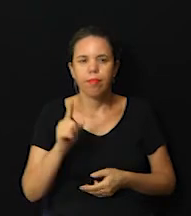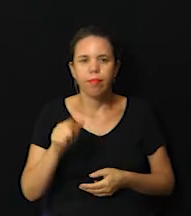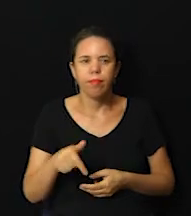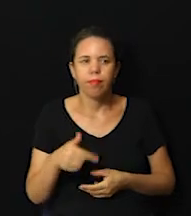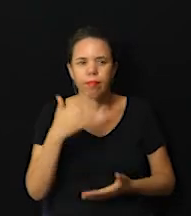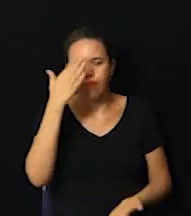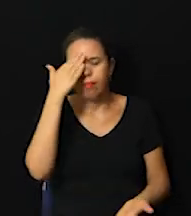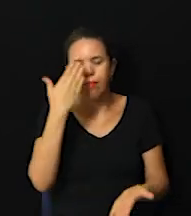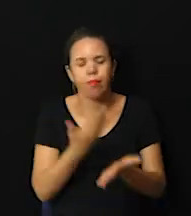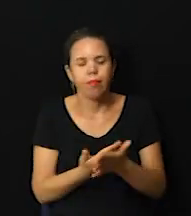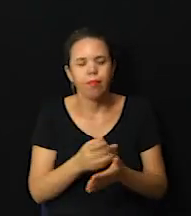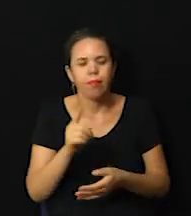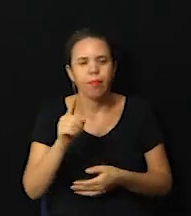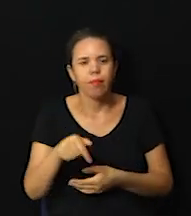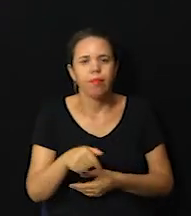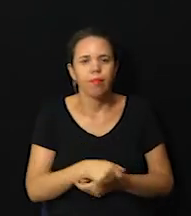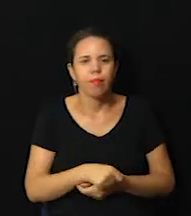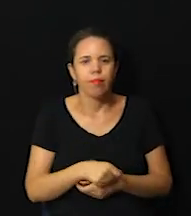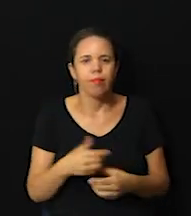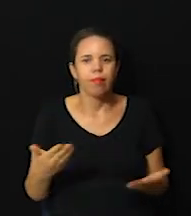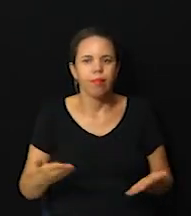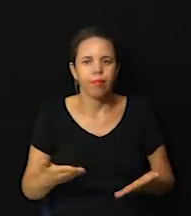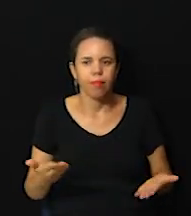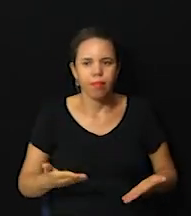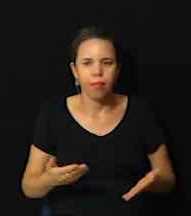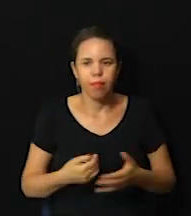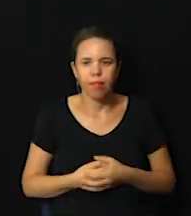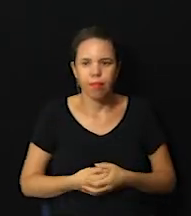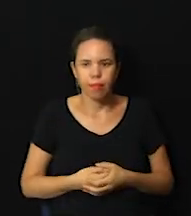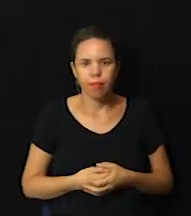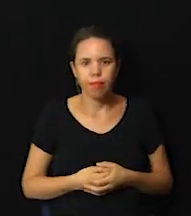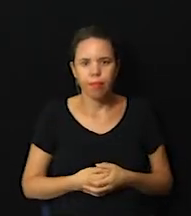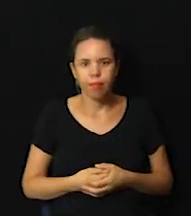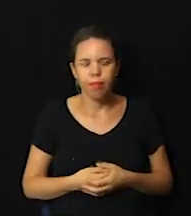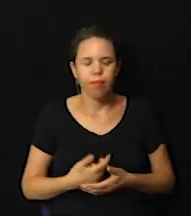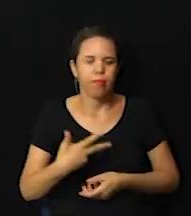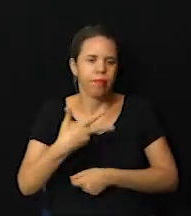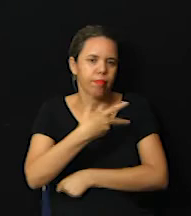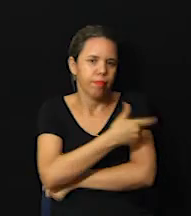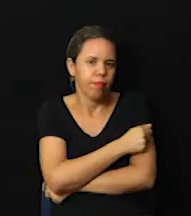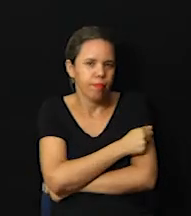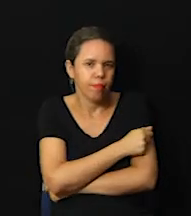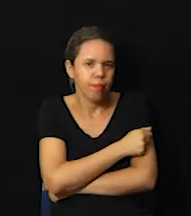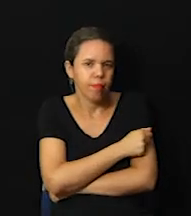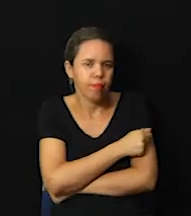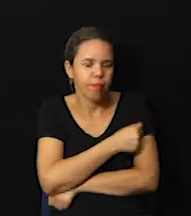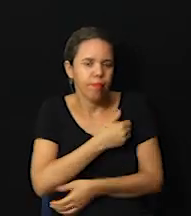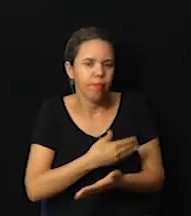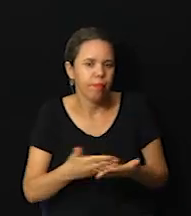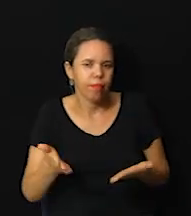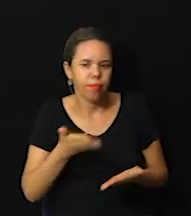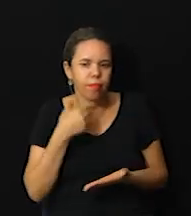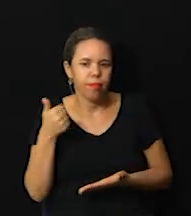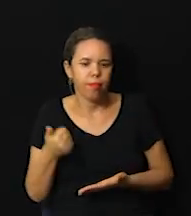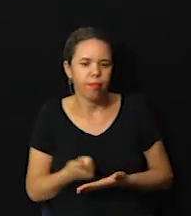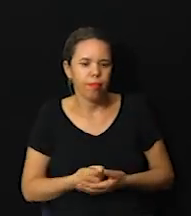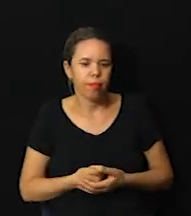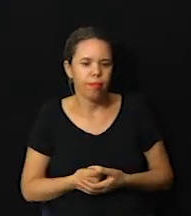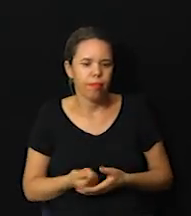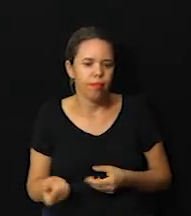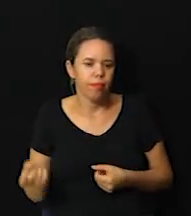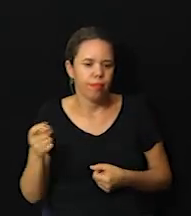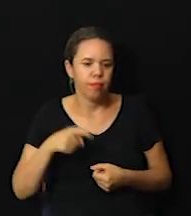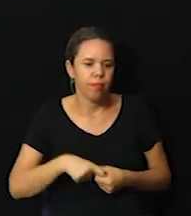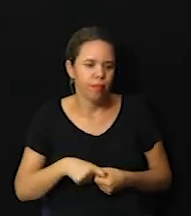gente acredita nisso e não vê a hora que isso, né, com a vacina, tudo que está aí, começa a dar aquela melhorada para que